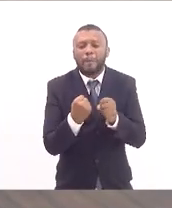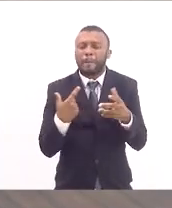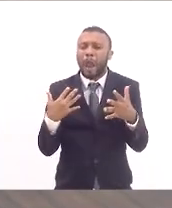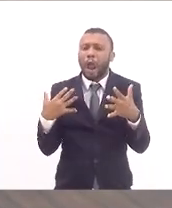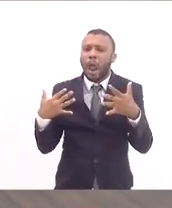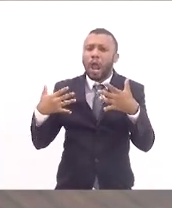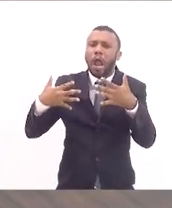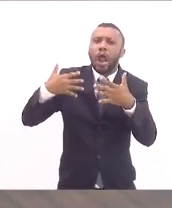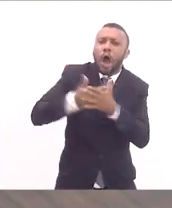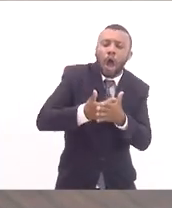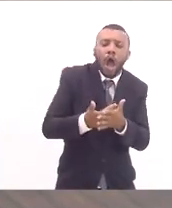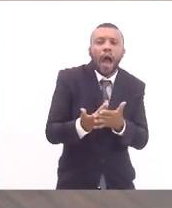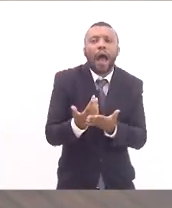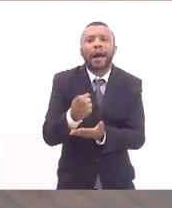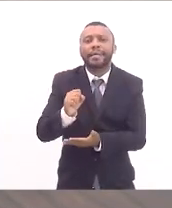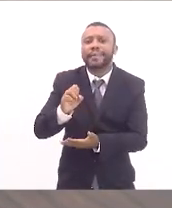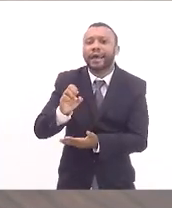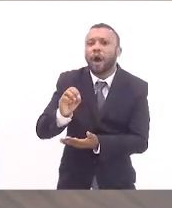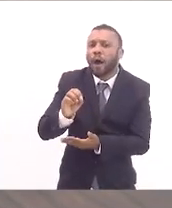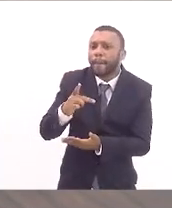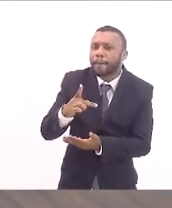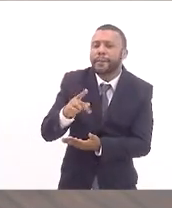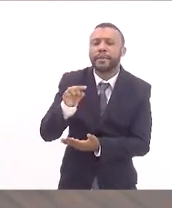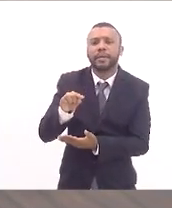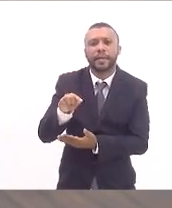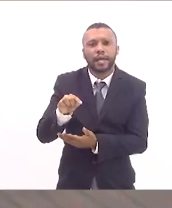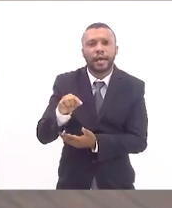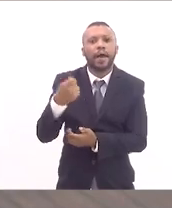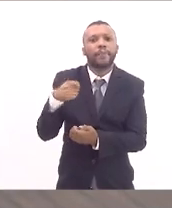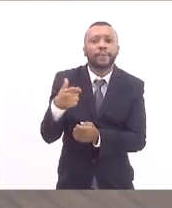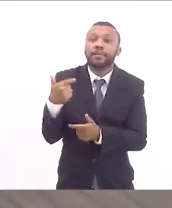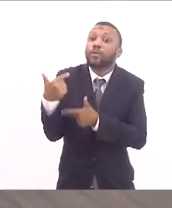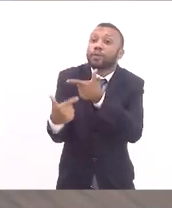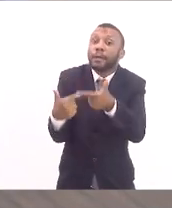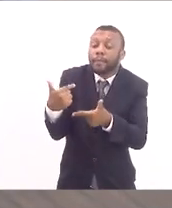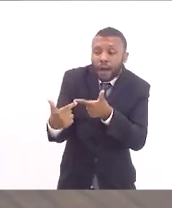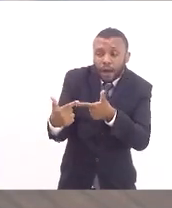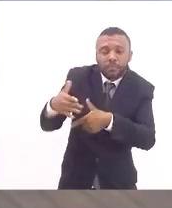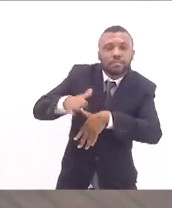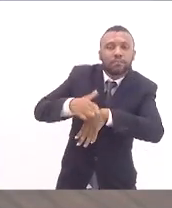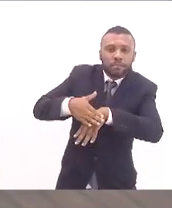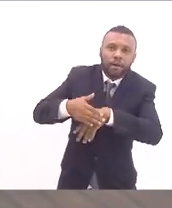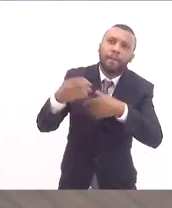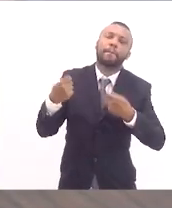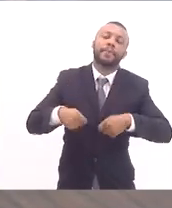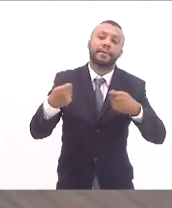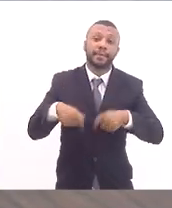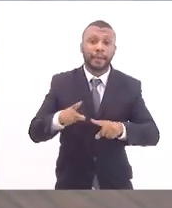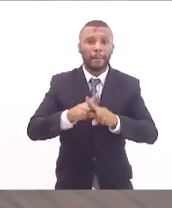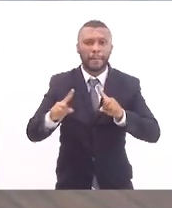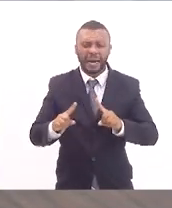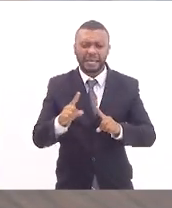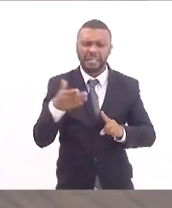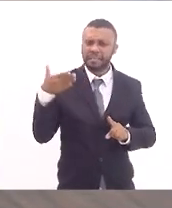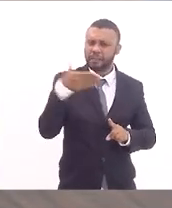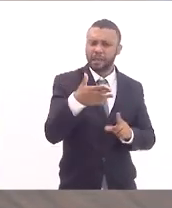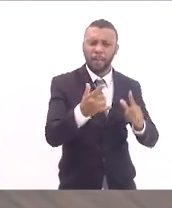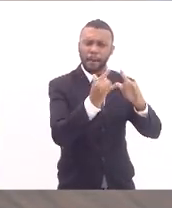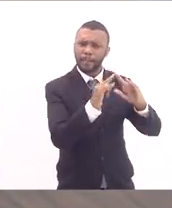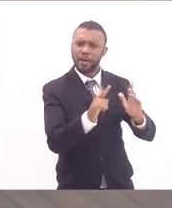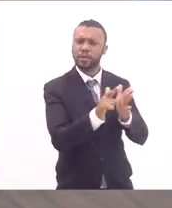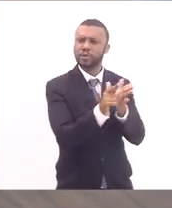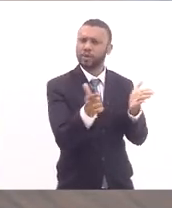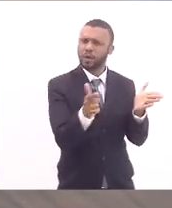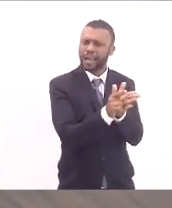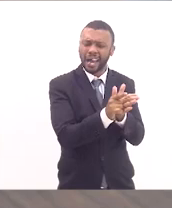a seop tem que fazer o trabalho dela tem mas ia arrancar uma banca de